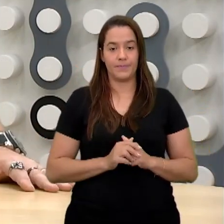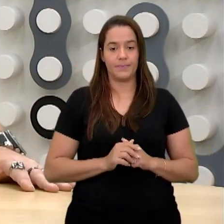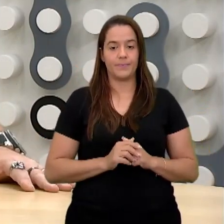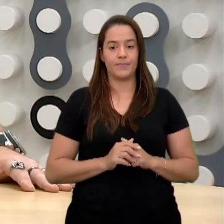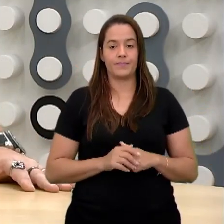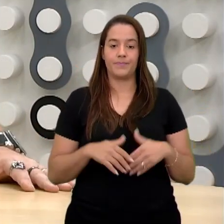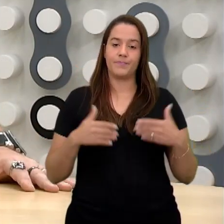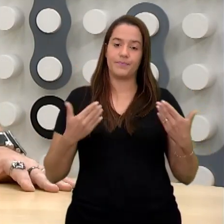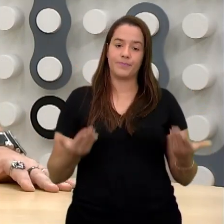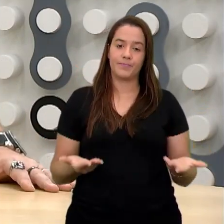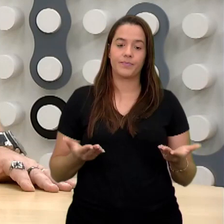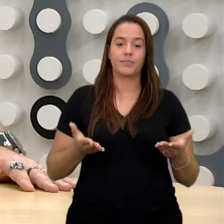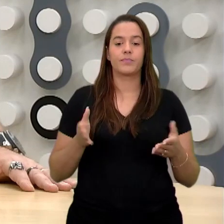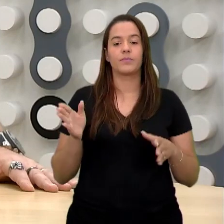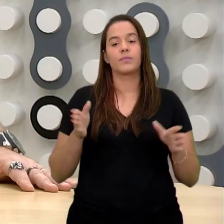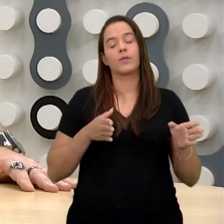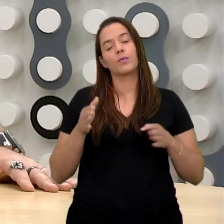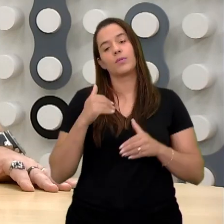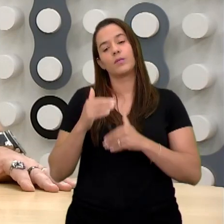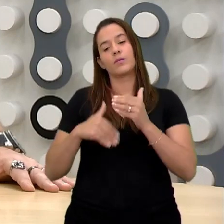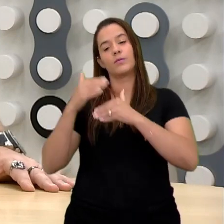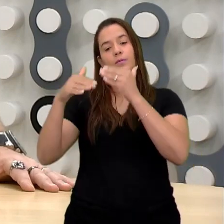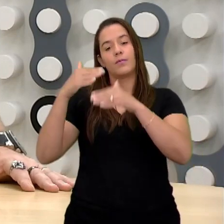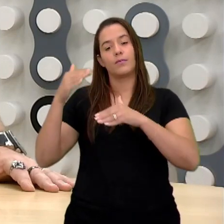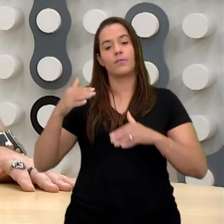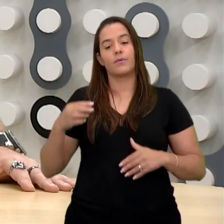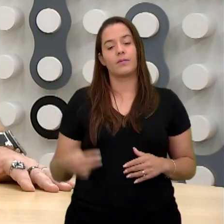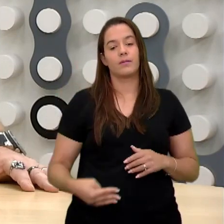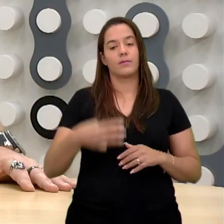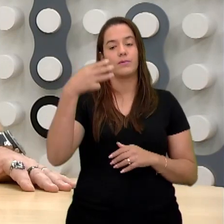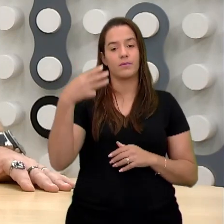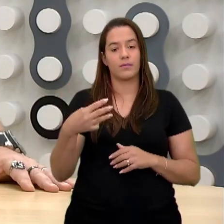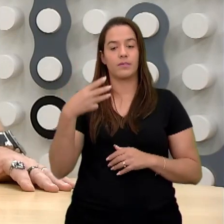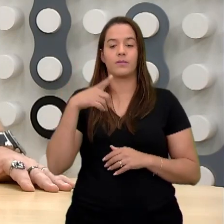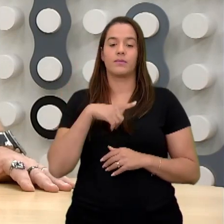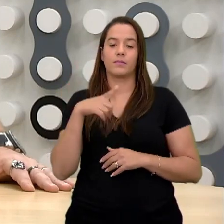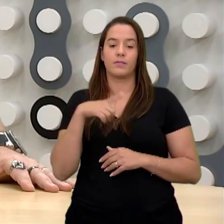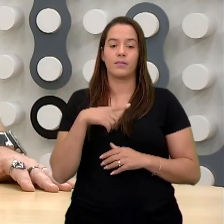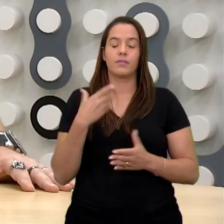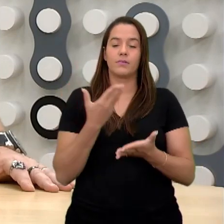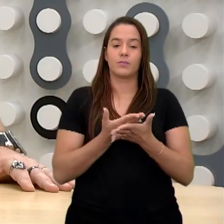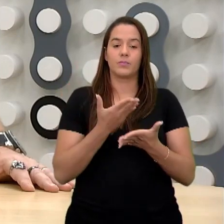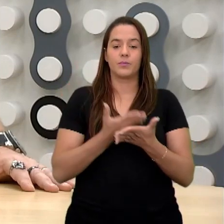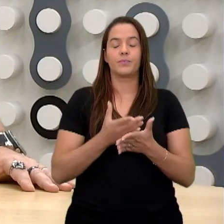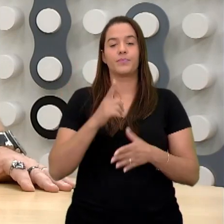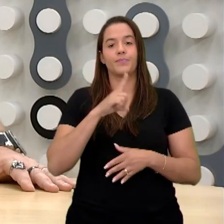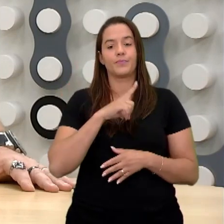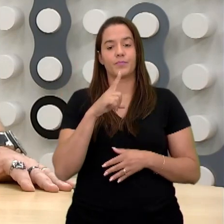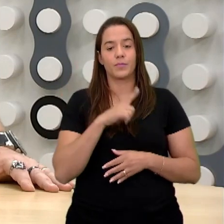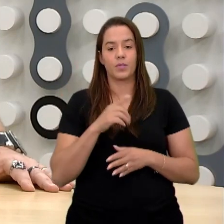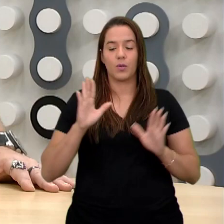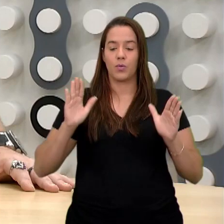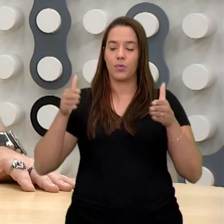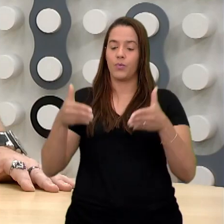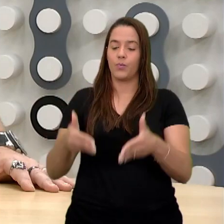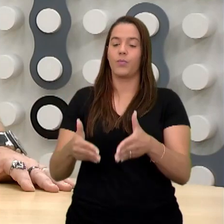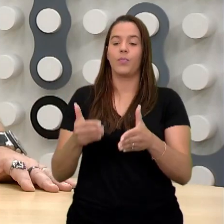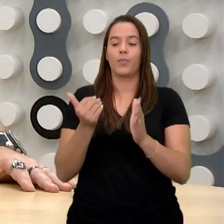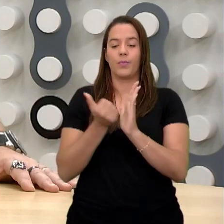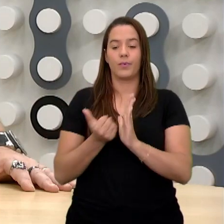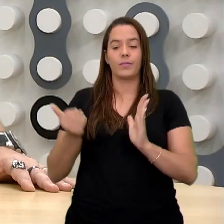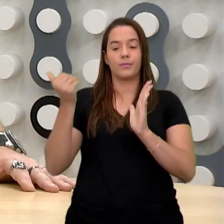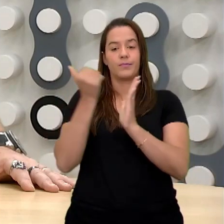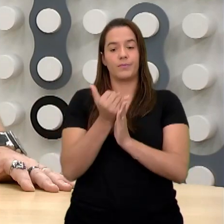isso, pessoal, desenvolvimento 3, né, até aí no desenvolvimento 3 nós tivemos aí, né, uma ênfase, né,